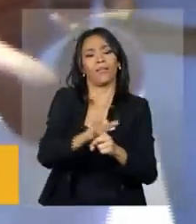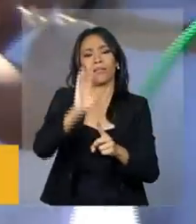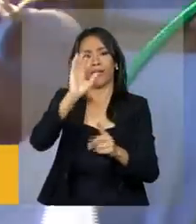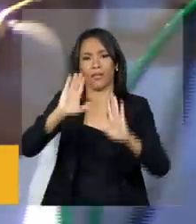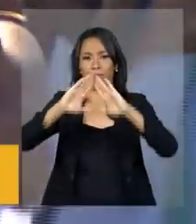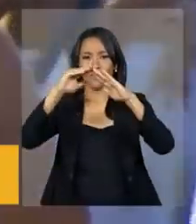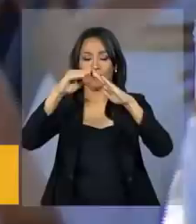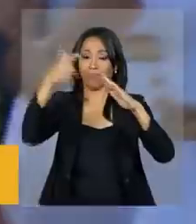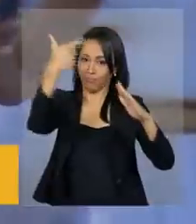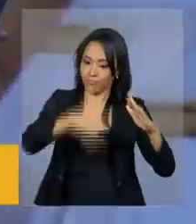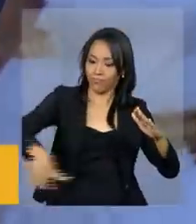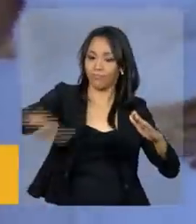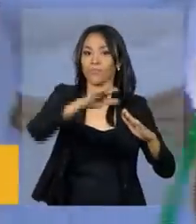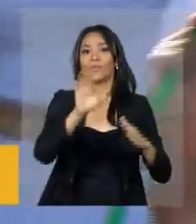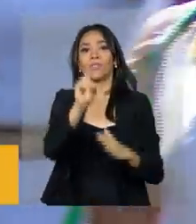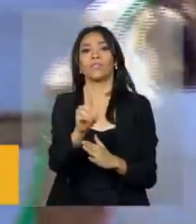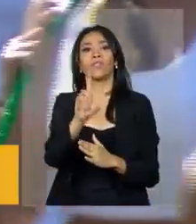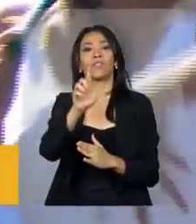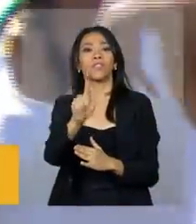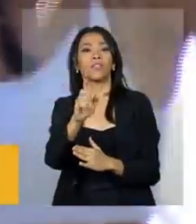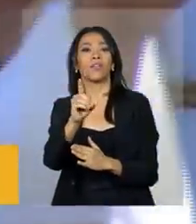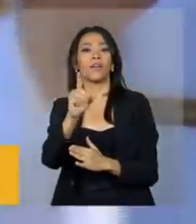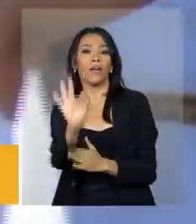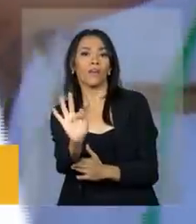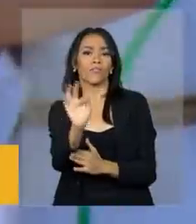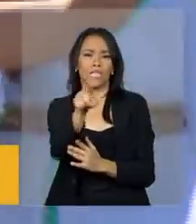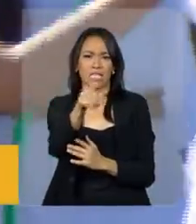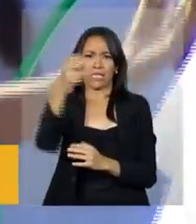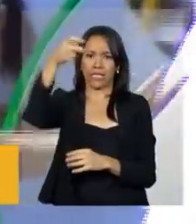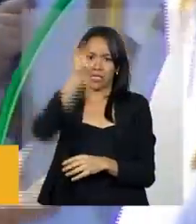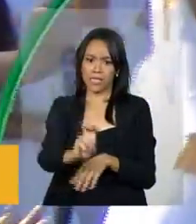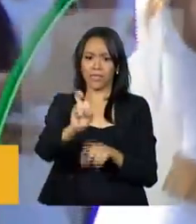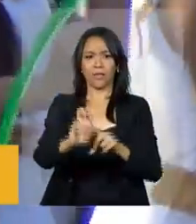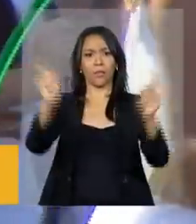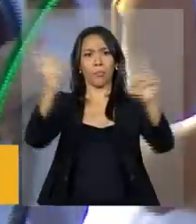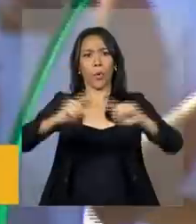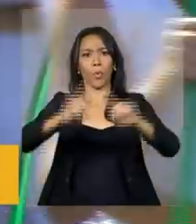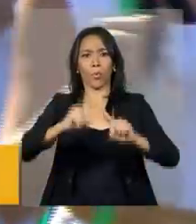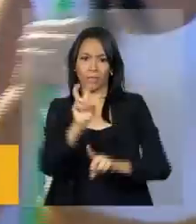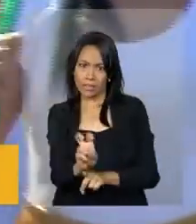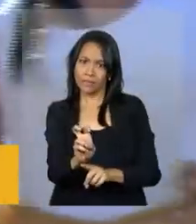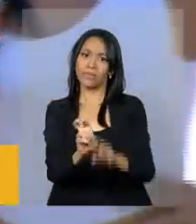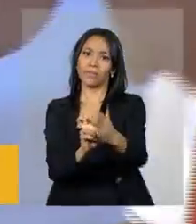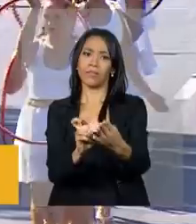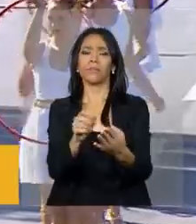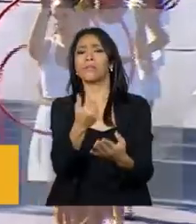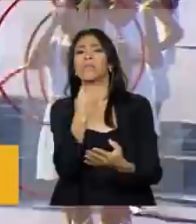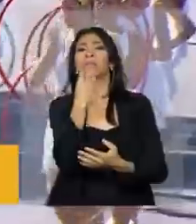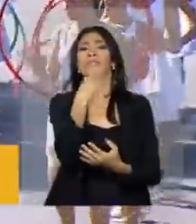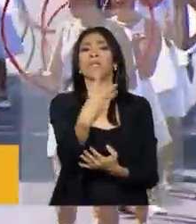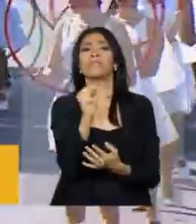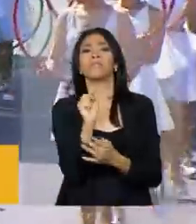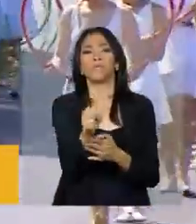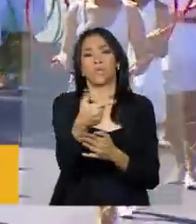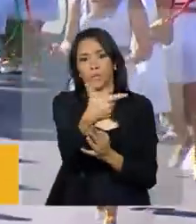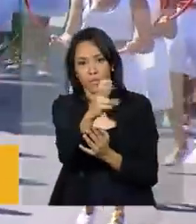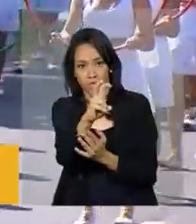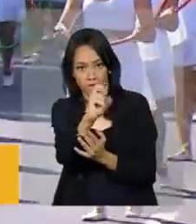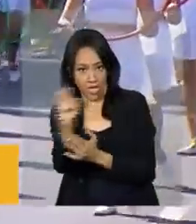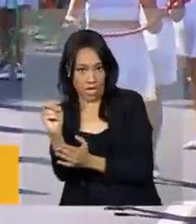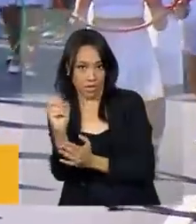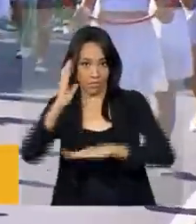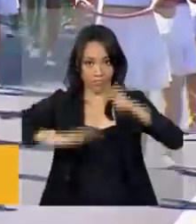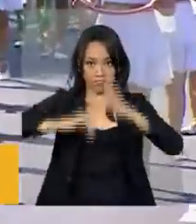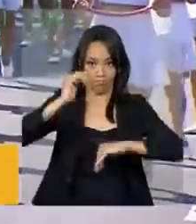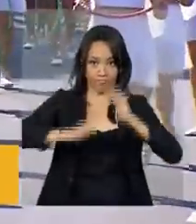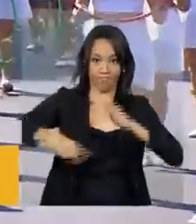e que neste ano, em sua quinta edição, conta com a participação de aproximadamente 3.500 atletas, com o objetivo